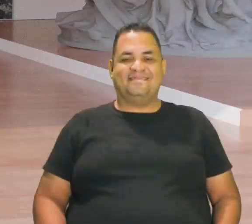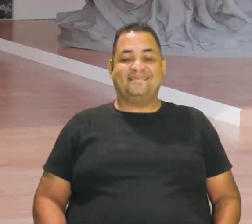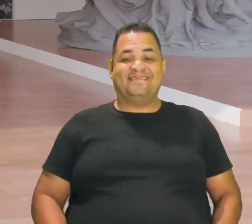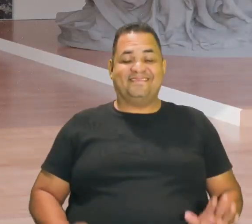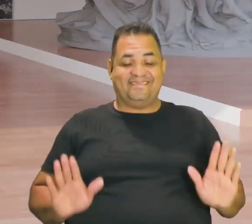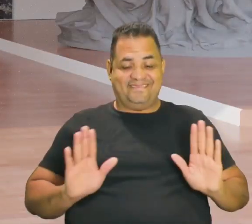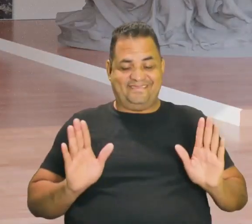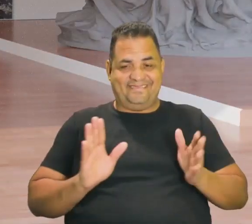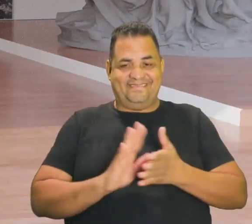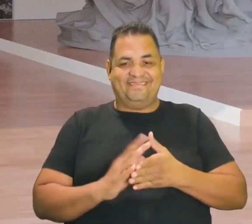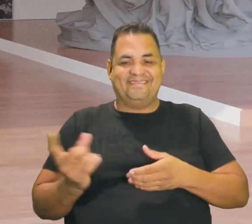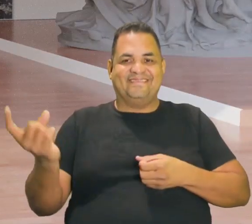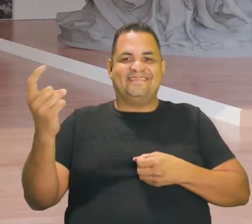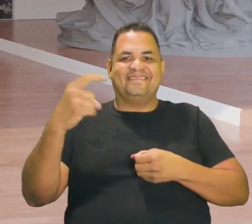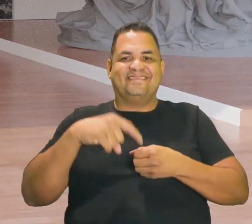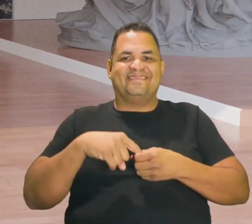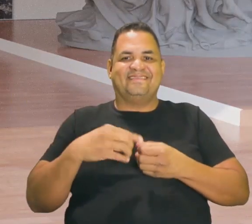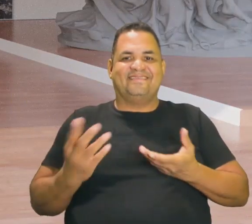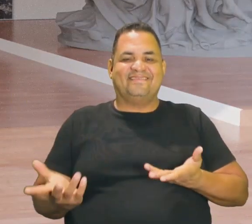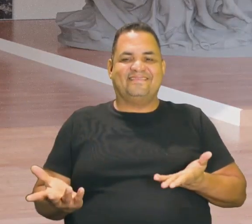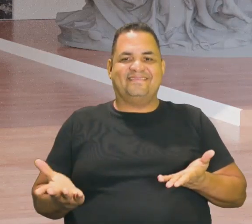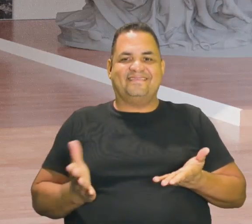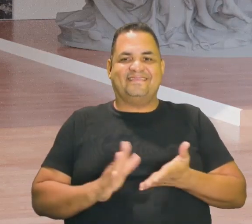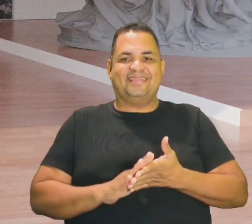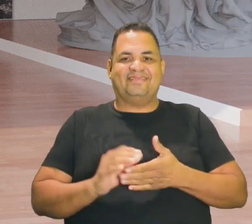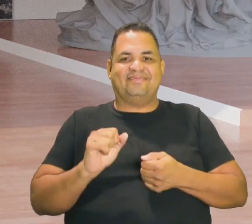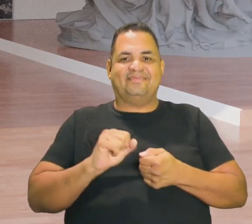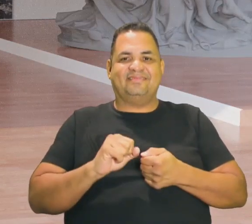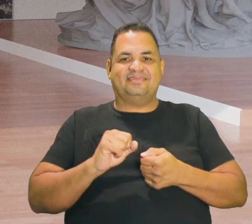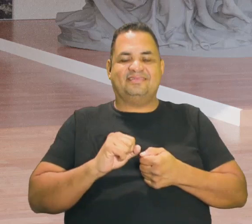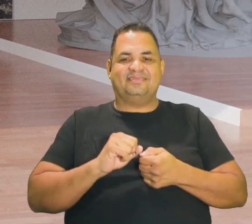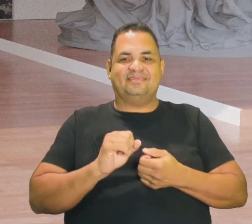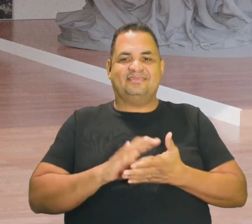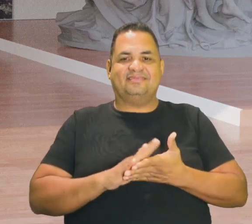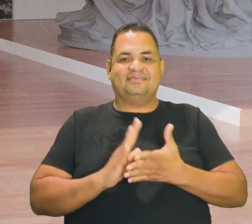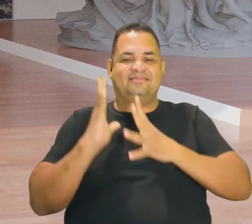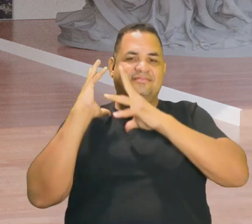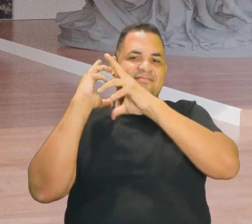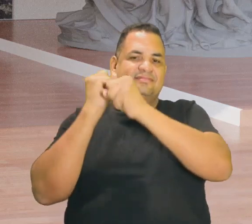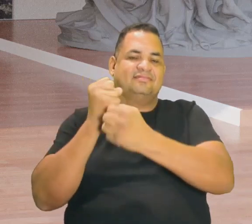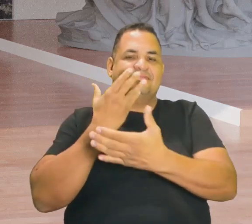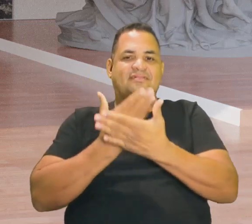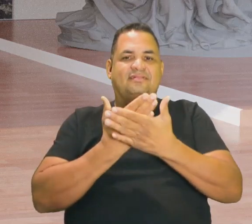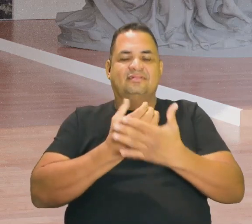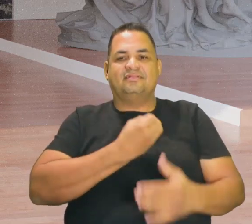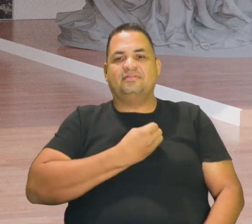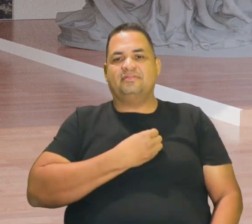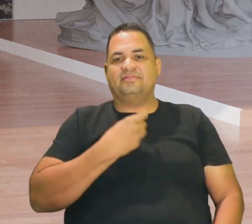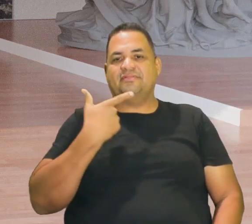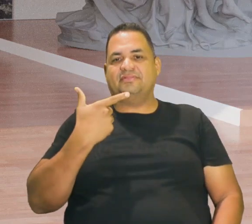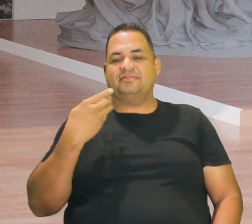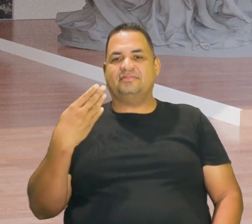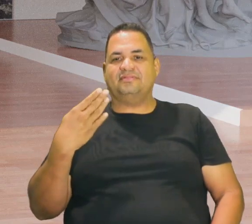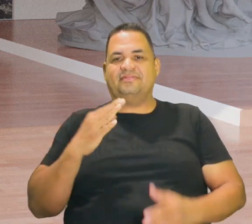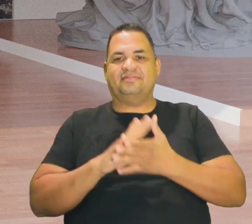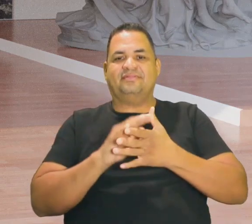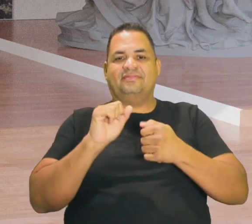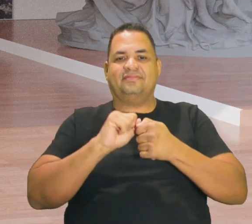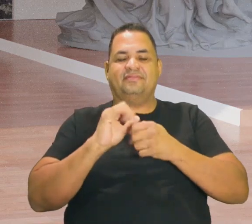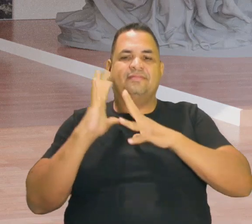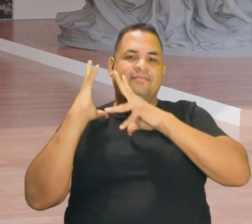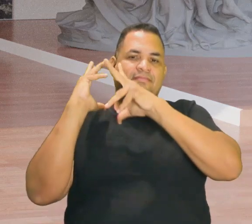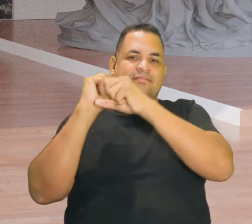Olá voltamos queridos para nossa revisão da aula 24 agora vamos fazer